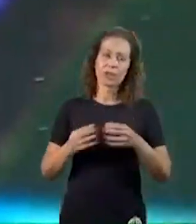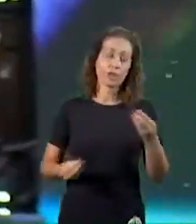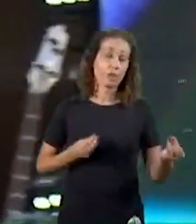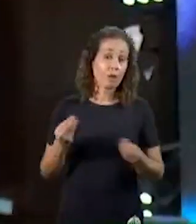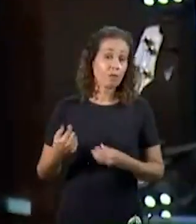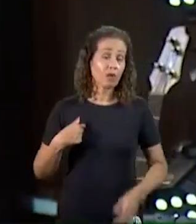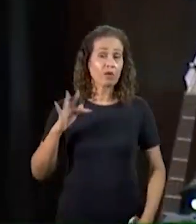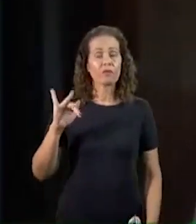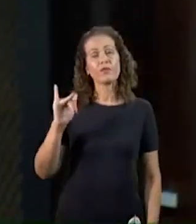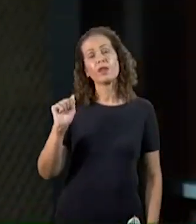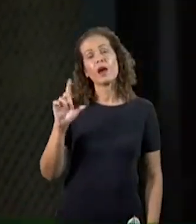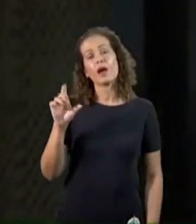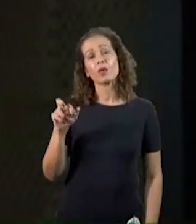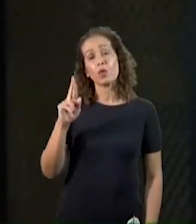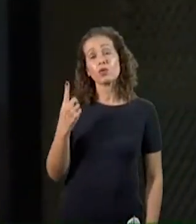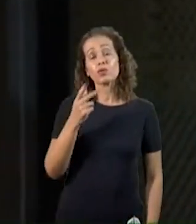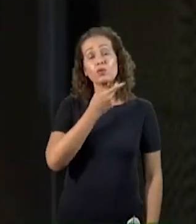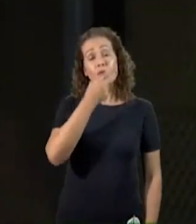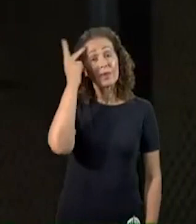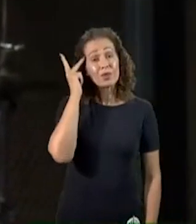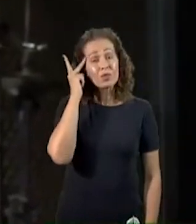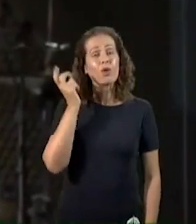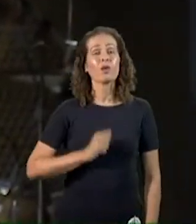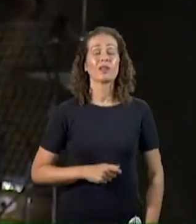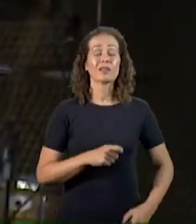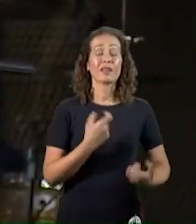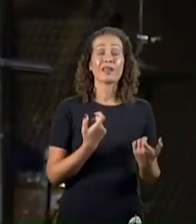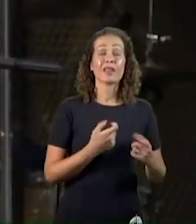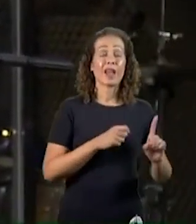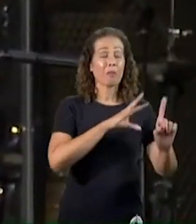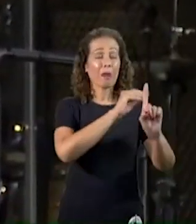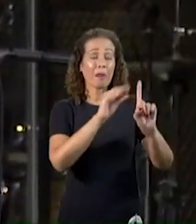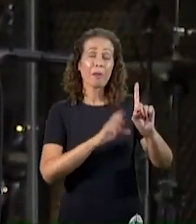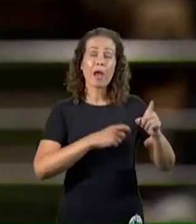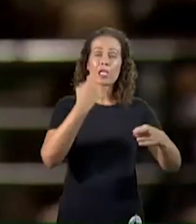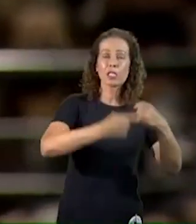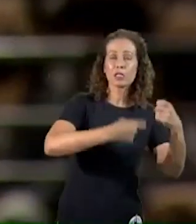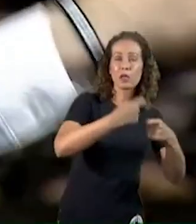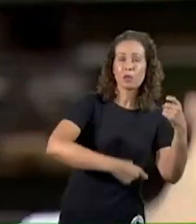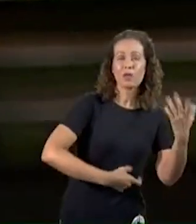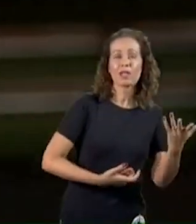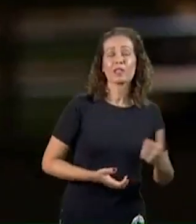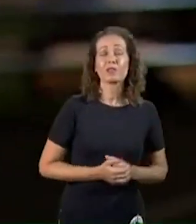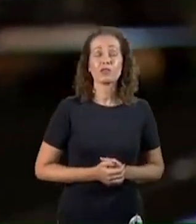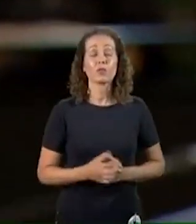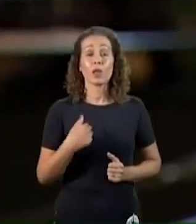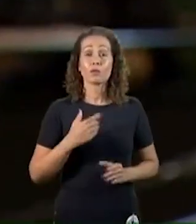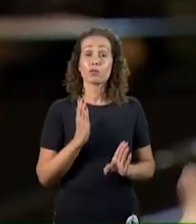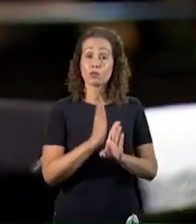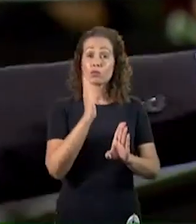fui fiador de uma pessoa que estava sendo abusada sexualmente. A pessoa estava sendo abusada sexualmente, eu descobri